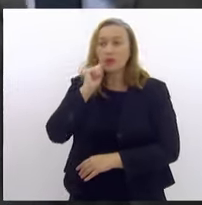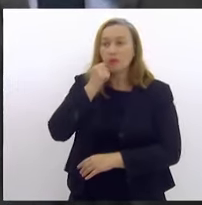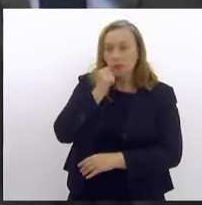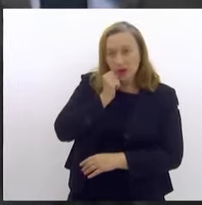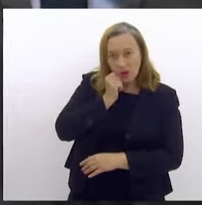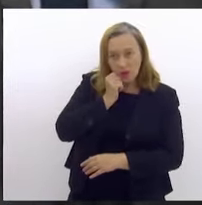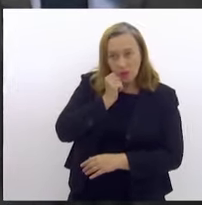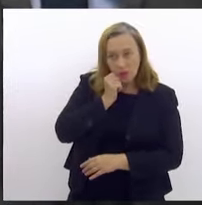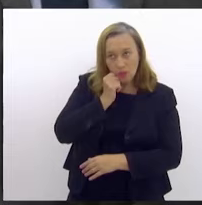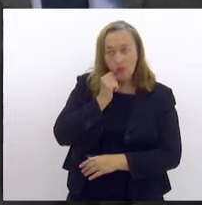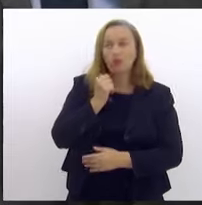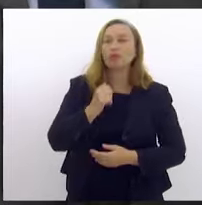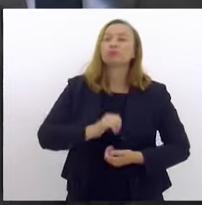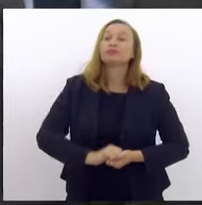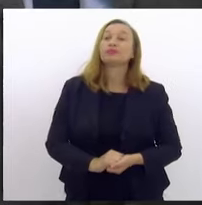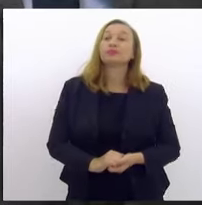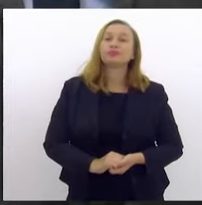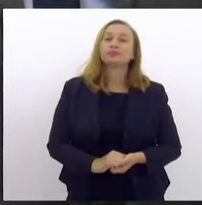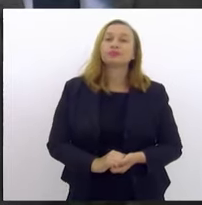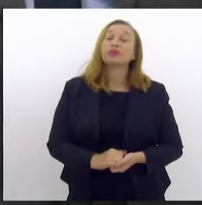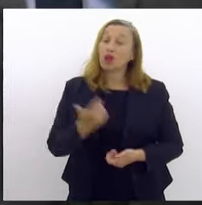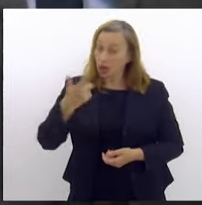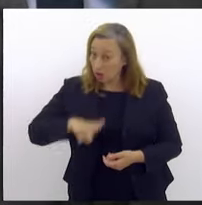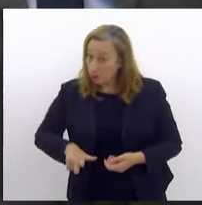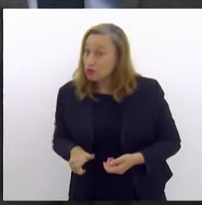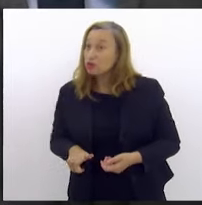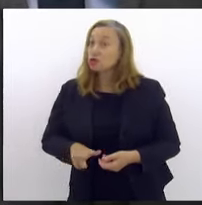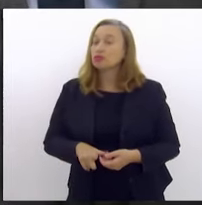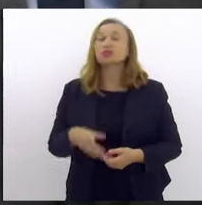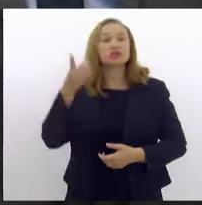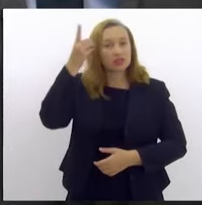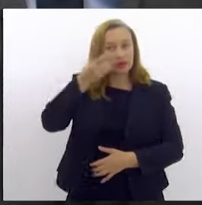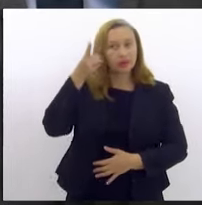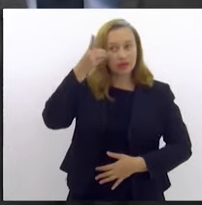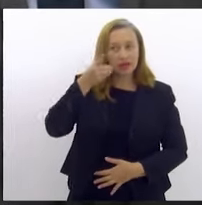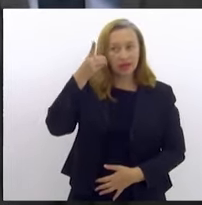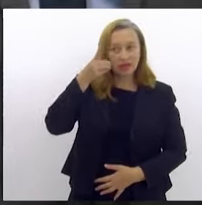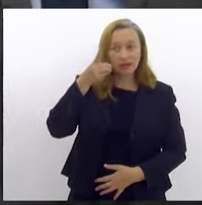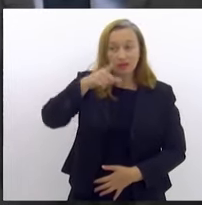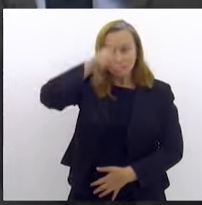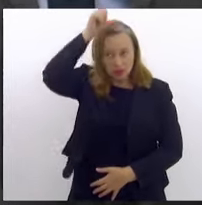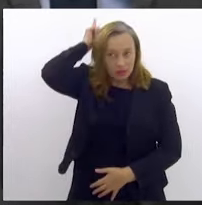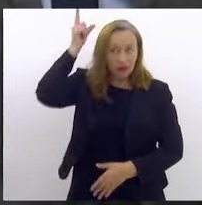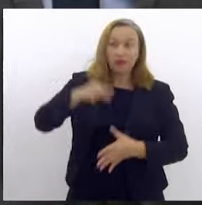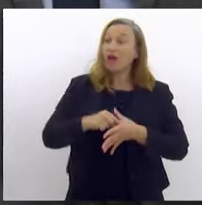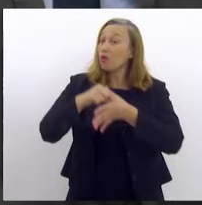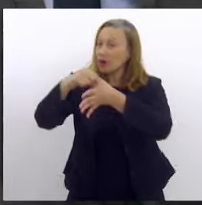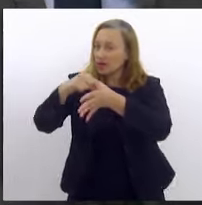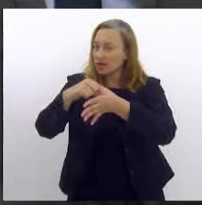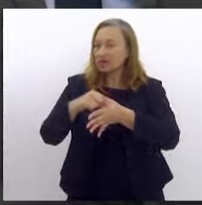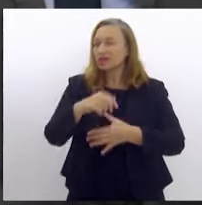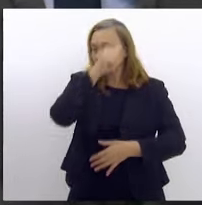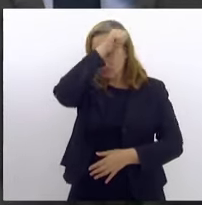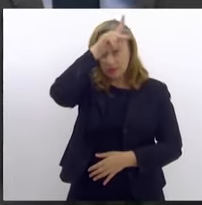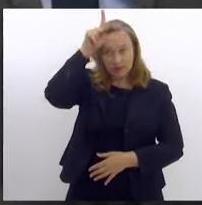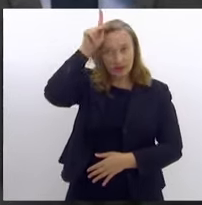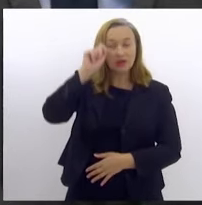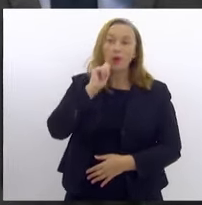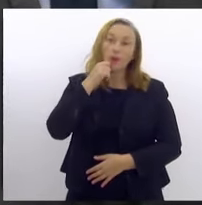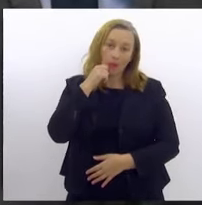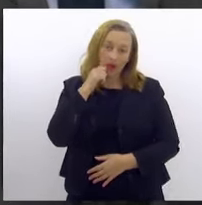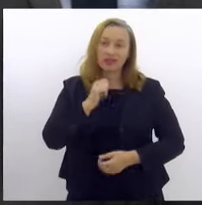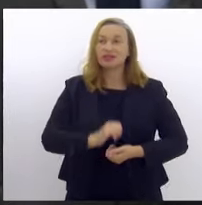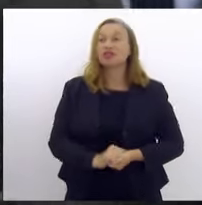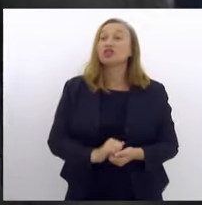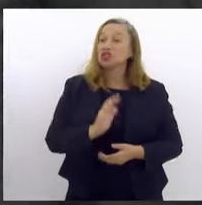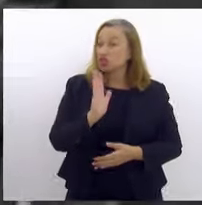no Parlamento Fluminense. Repito, o deputado Luiz Paulo é o líder da bancada do prefeito Eduardo Paes,